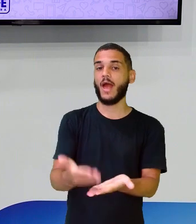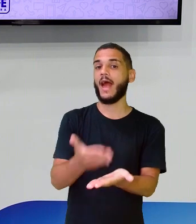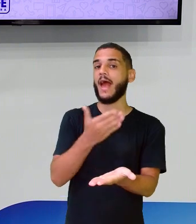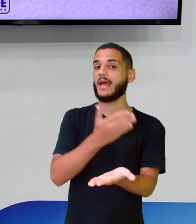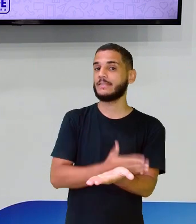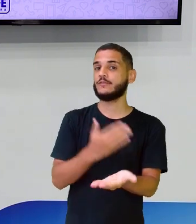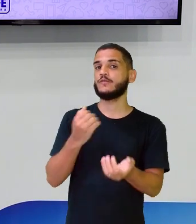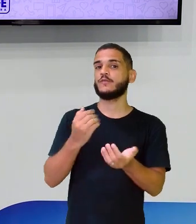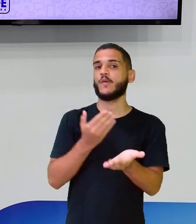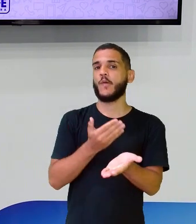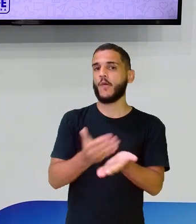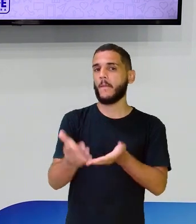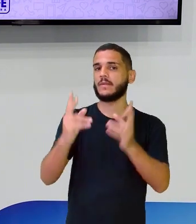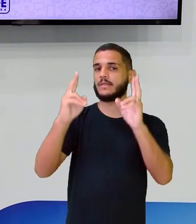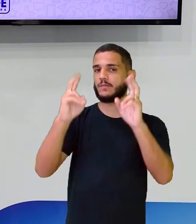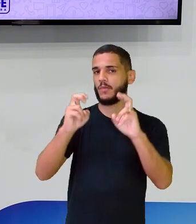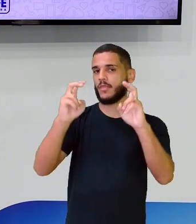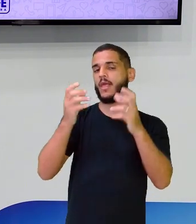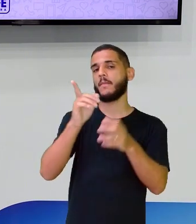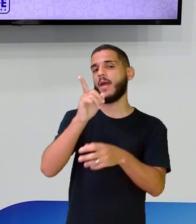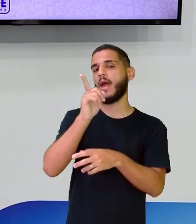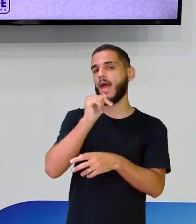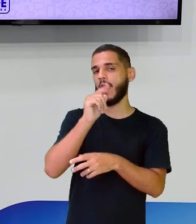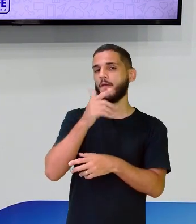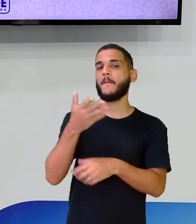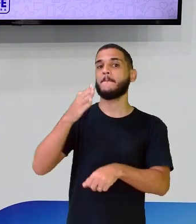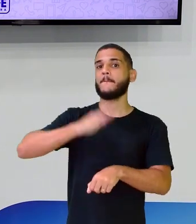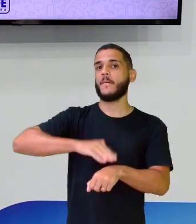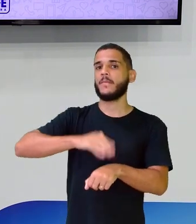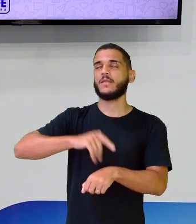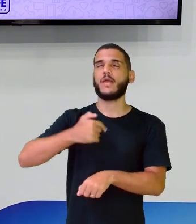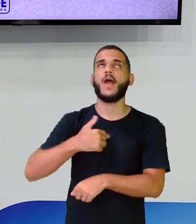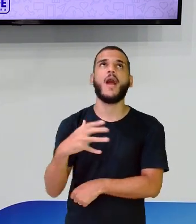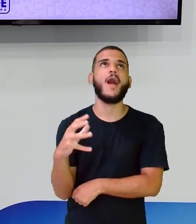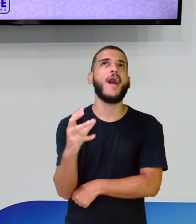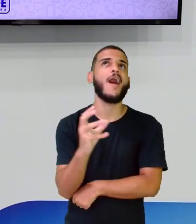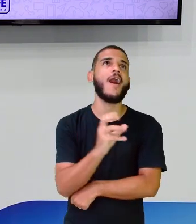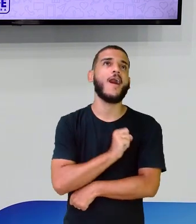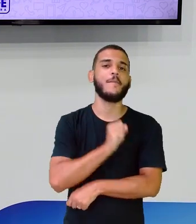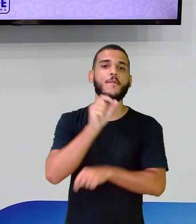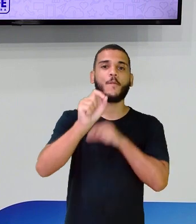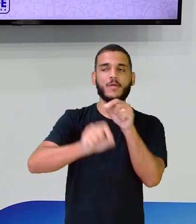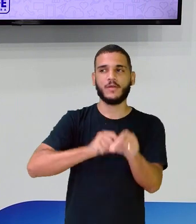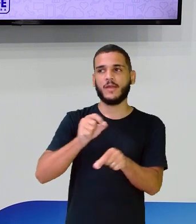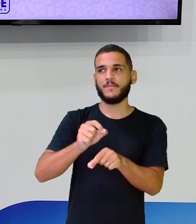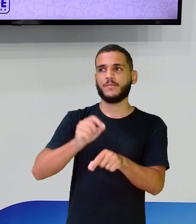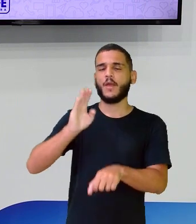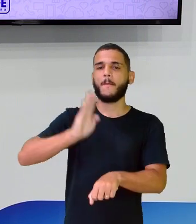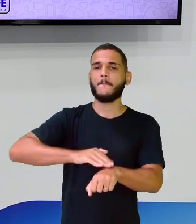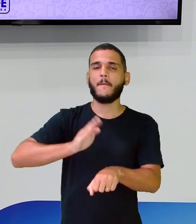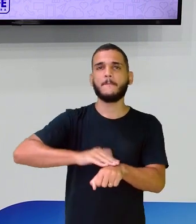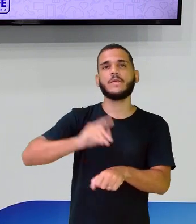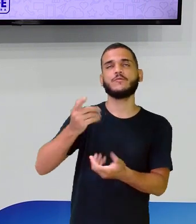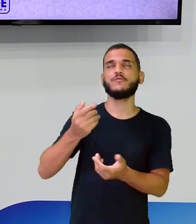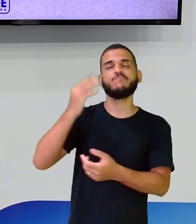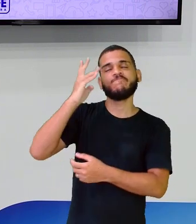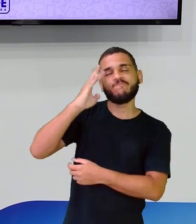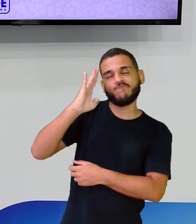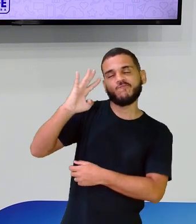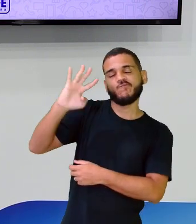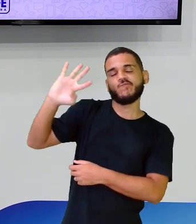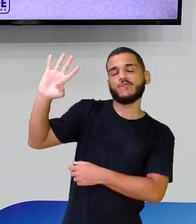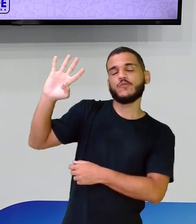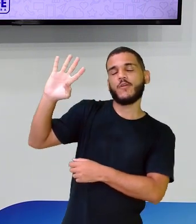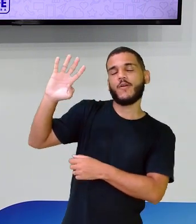da água, vou falar daquele momento que eu adoro, que é o nosso sonho de viagem. E tem tudo a ver